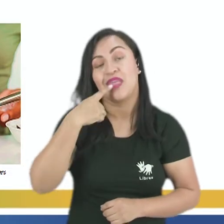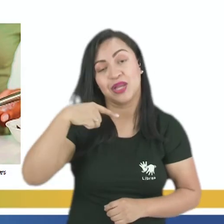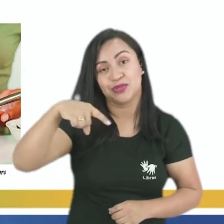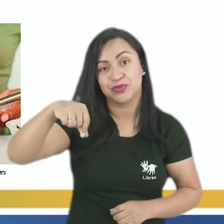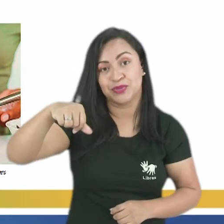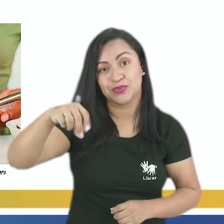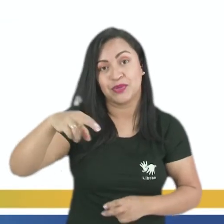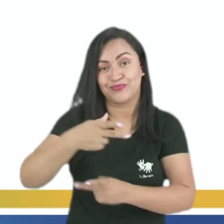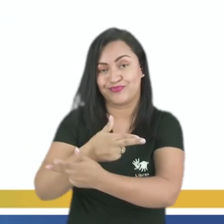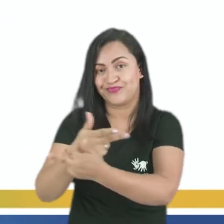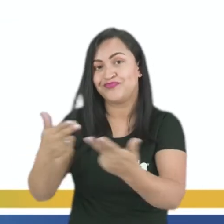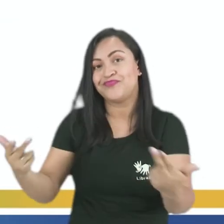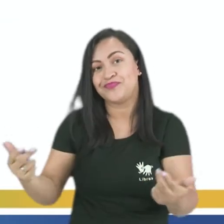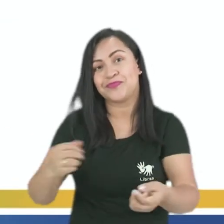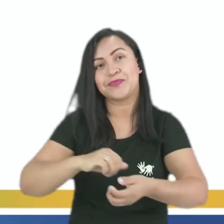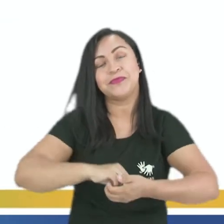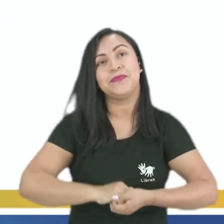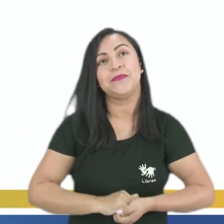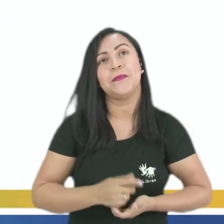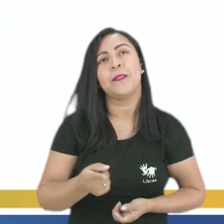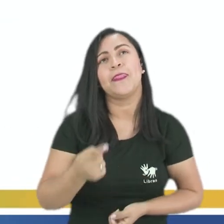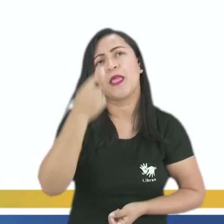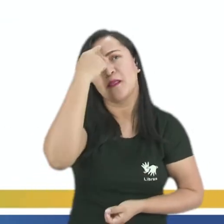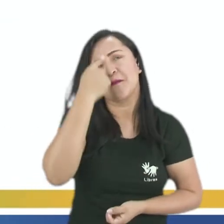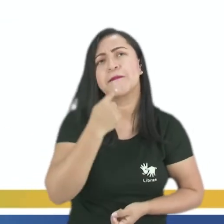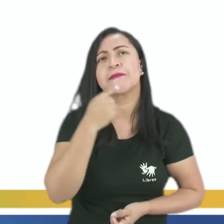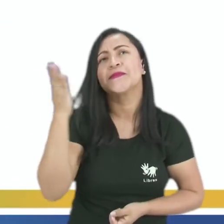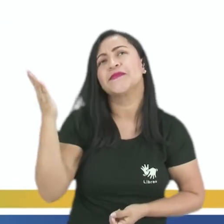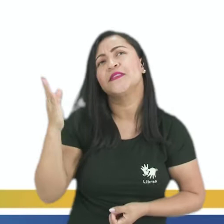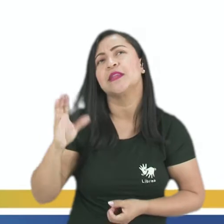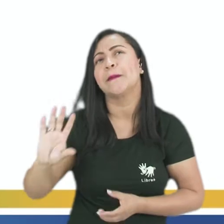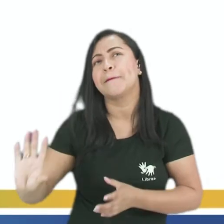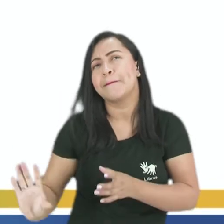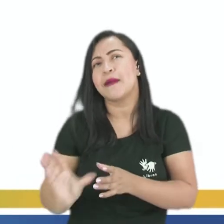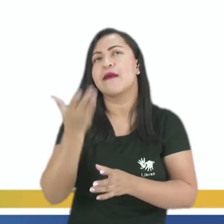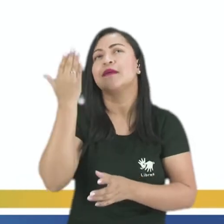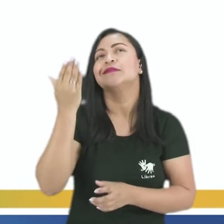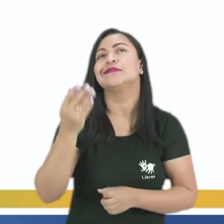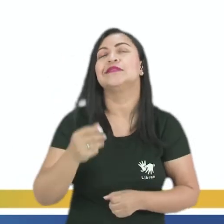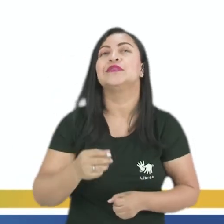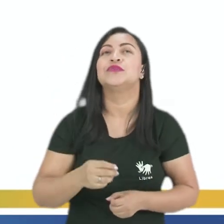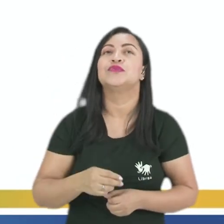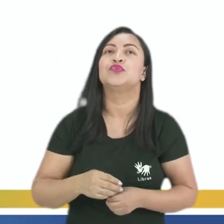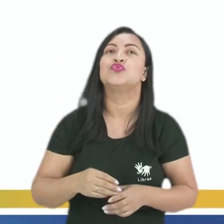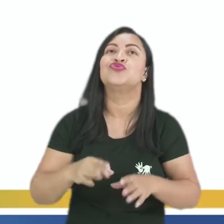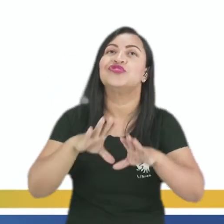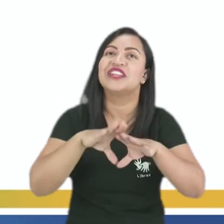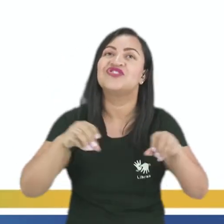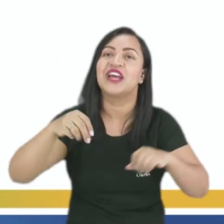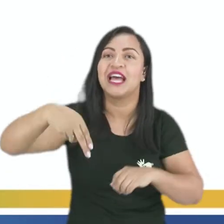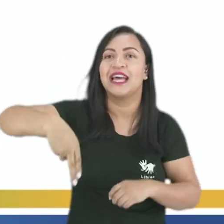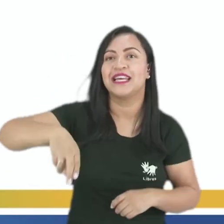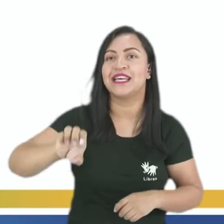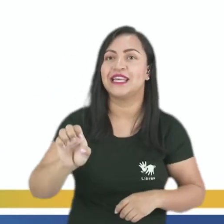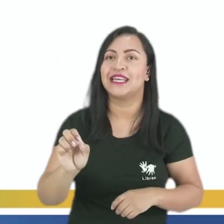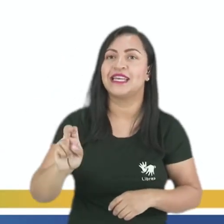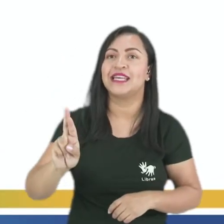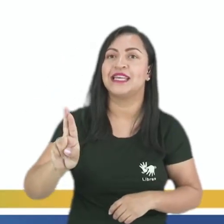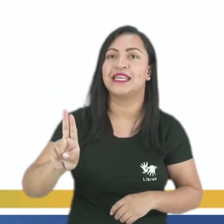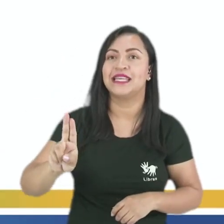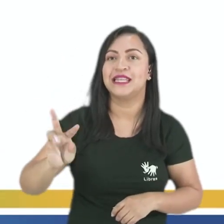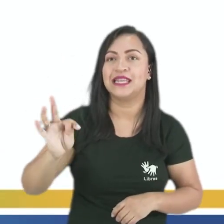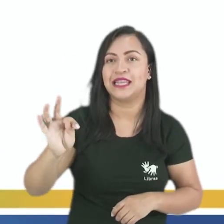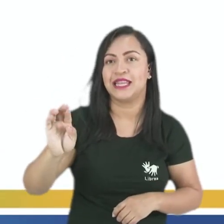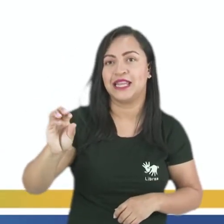tá? E eu trouxe essa imagem para mostrar essa reação de neutralização. Está mostrando ali o HCl, que é o